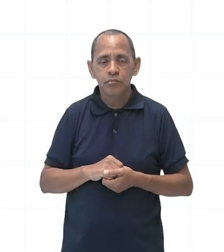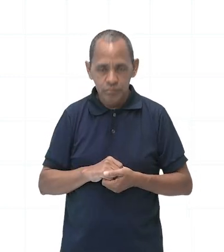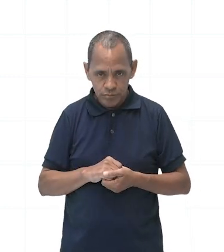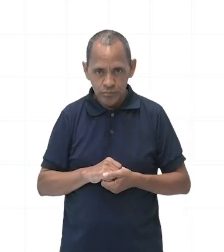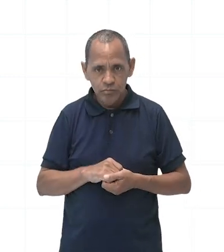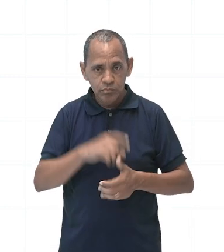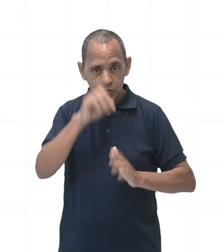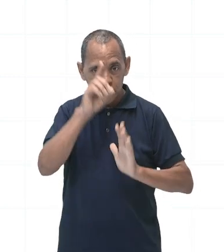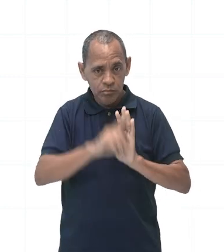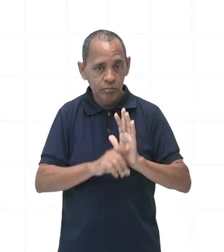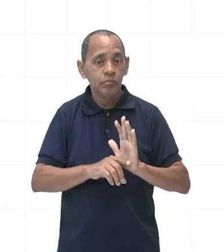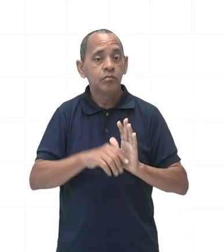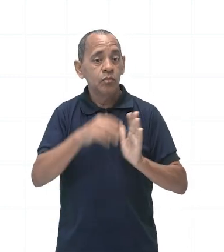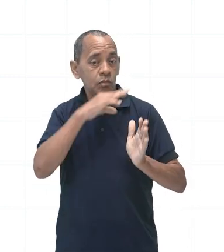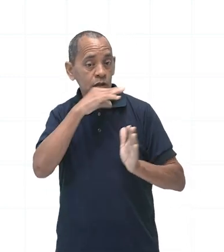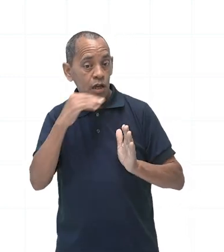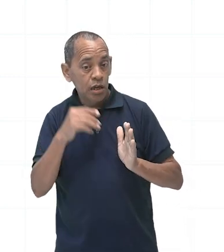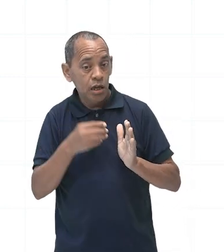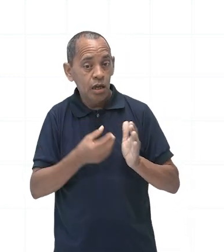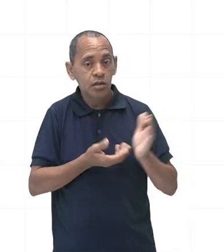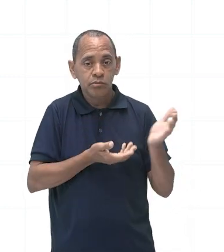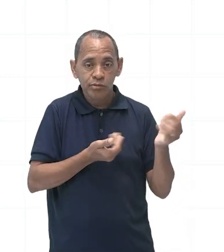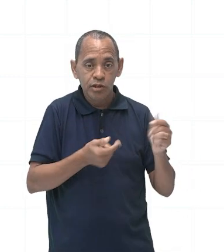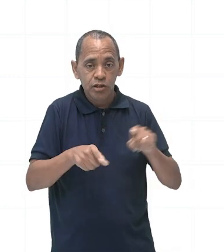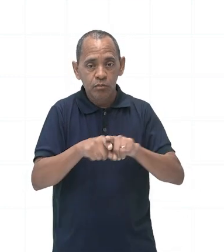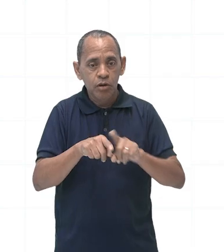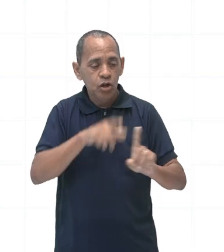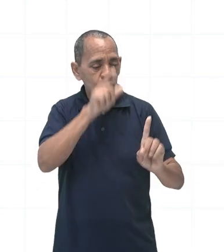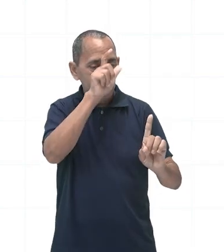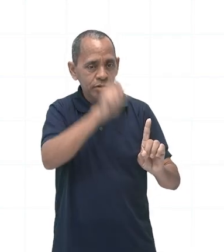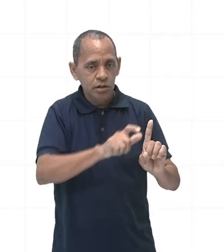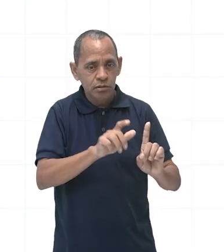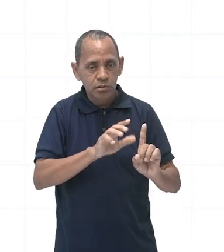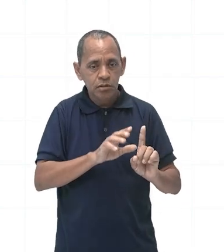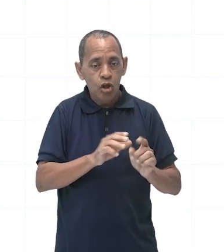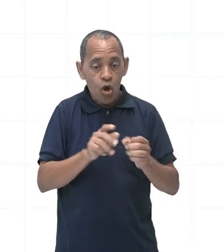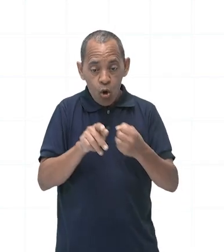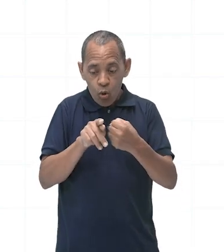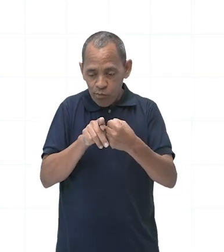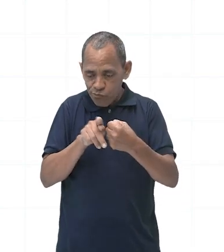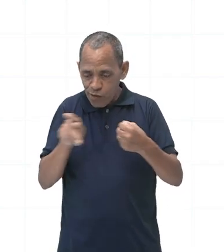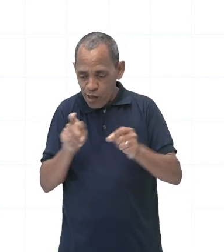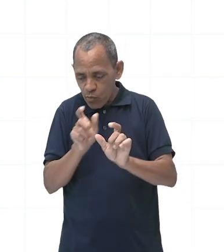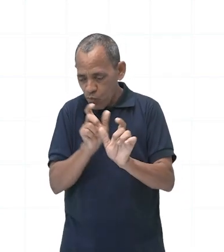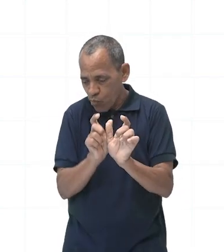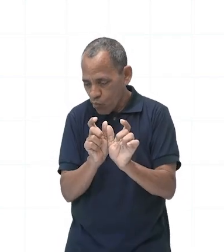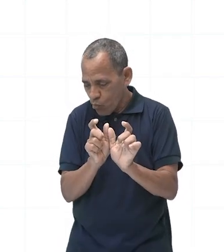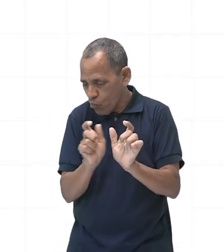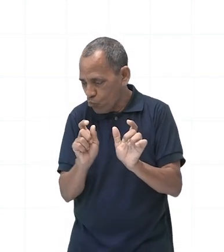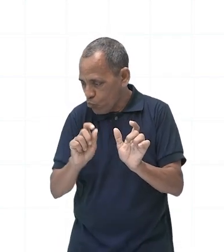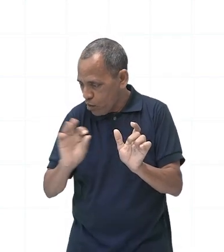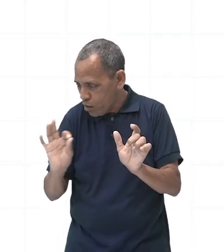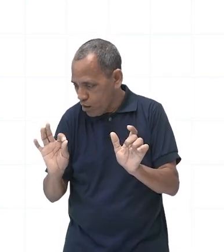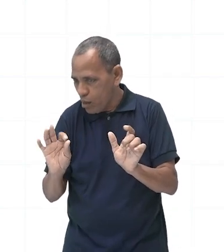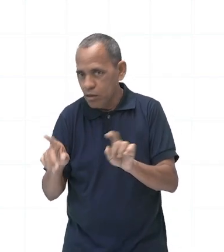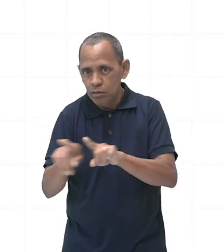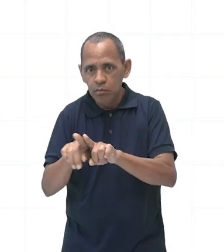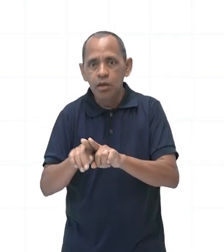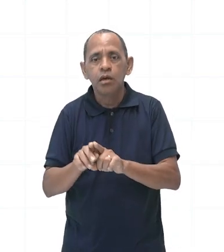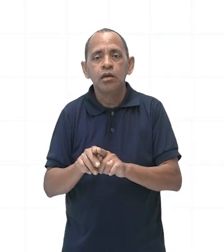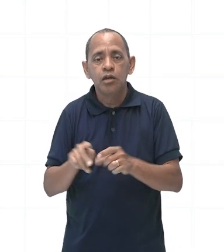vá para a sua tela, por favor. Os direitos das crianças e dos adolescentes é o que nós chamamos de sujeito, todo o